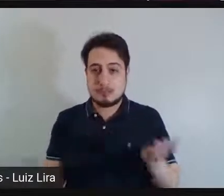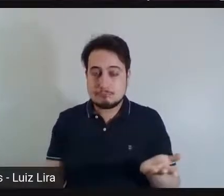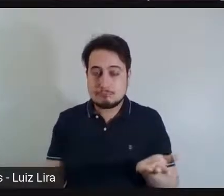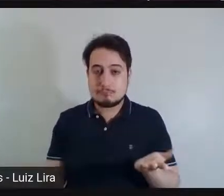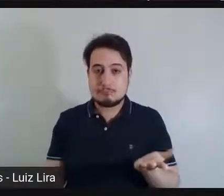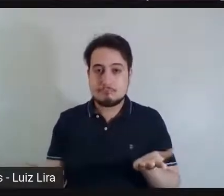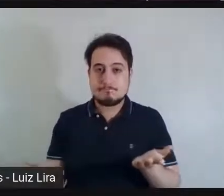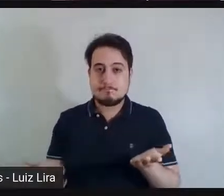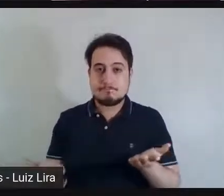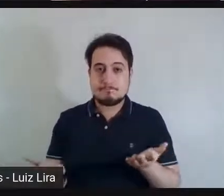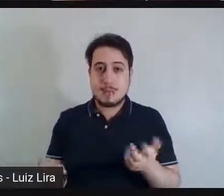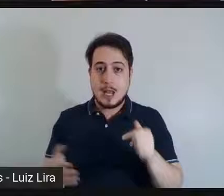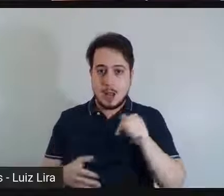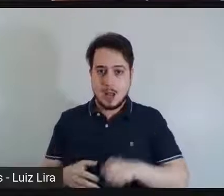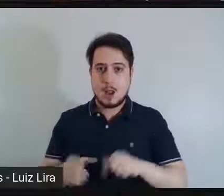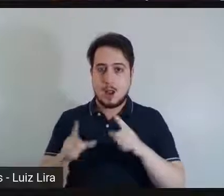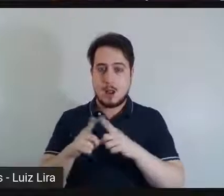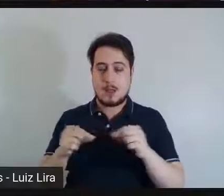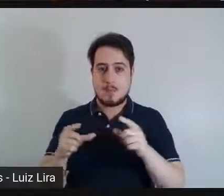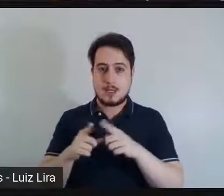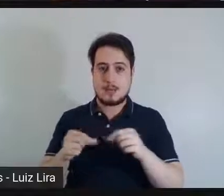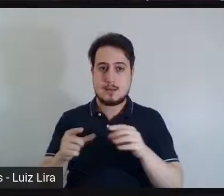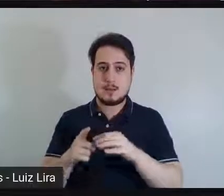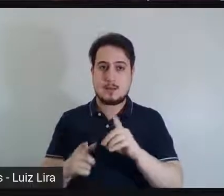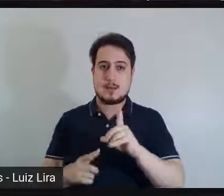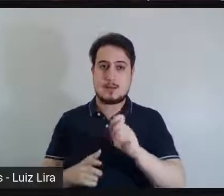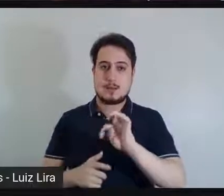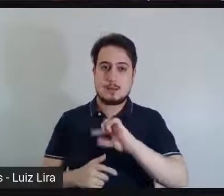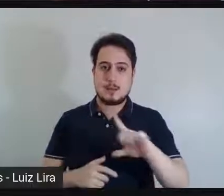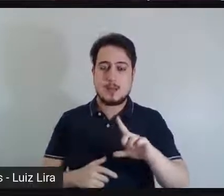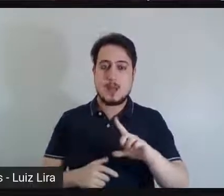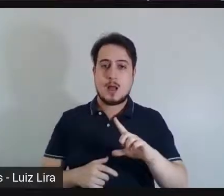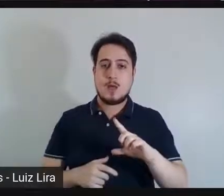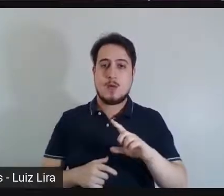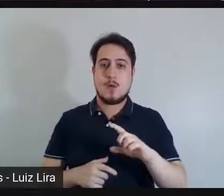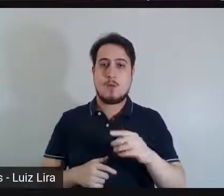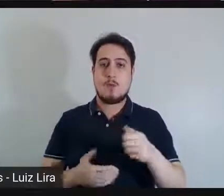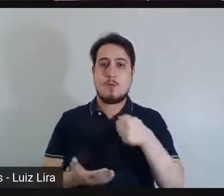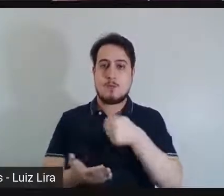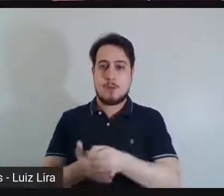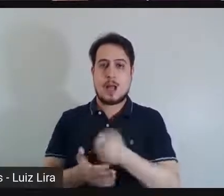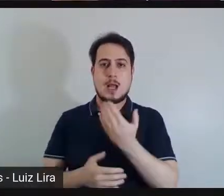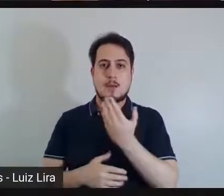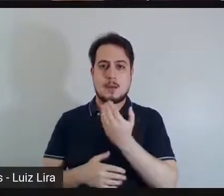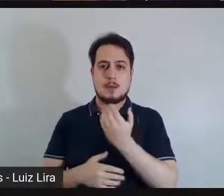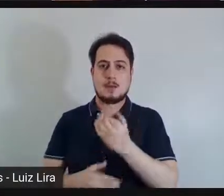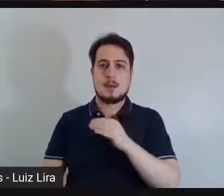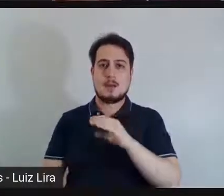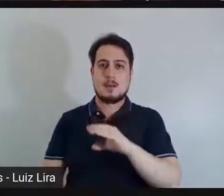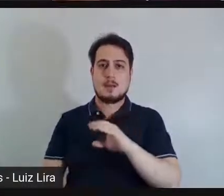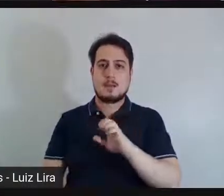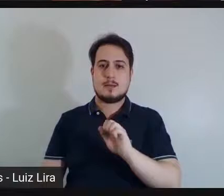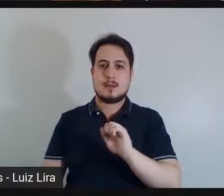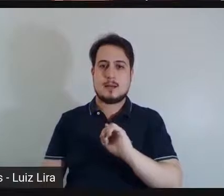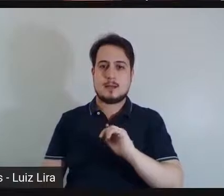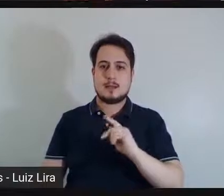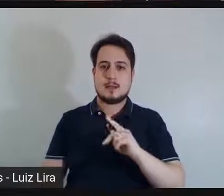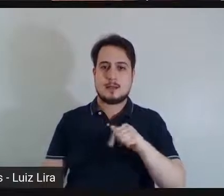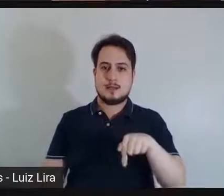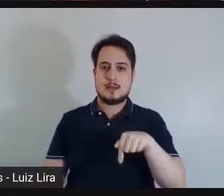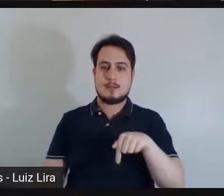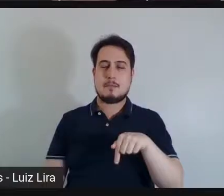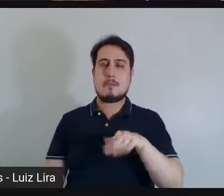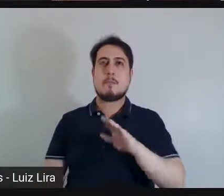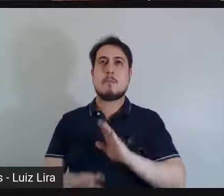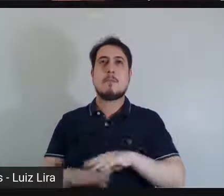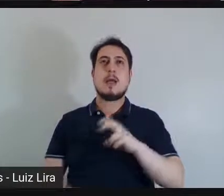Então, aqui em Brasília, Daniel, o vale alimentação de uma categoria do SEAC e de servente, ela representa mais